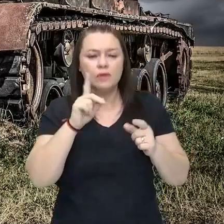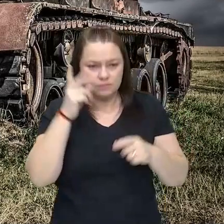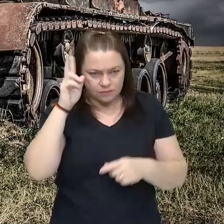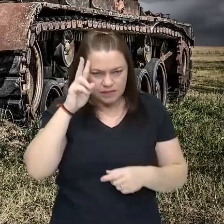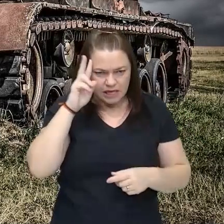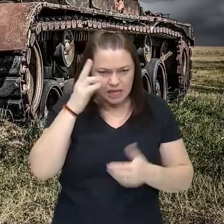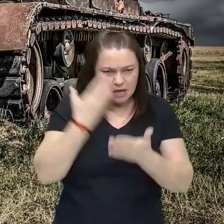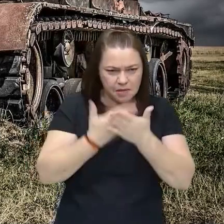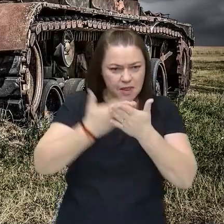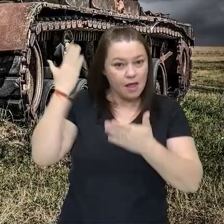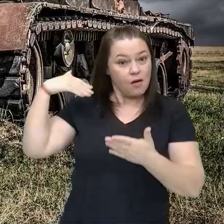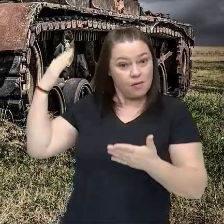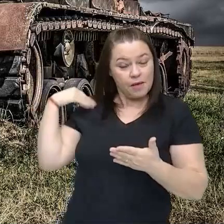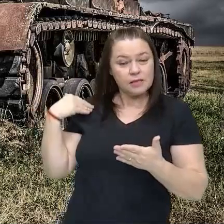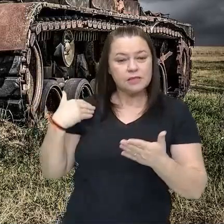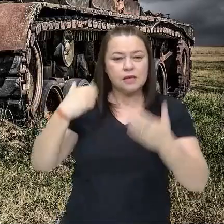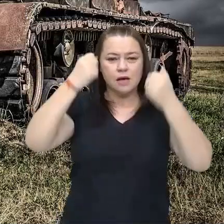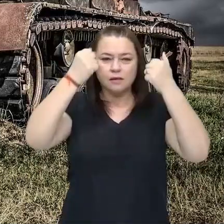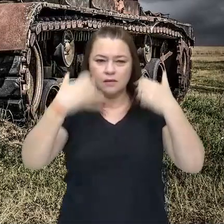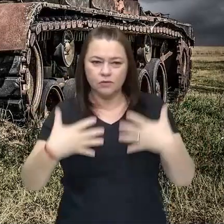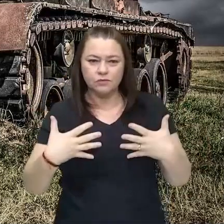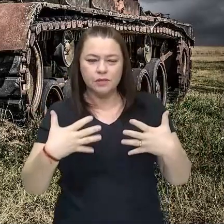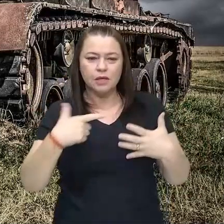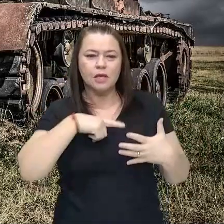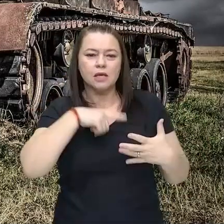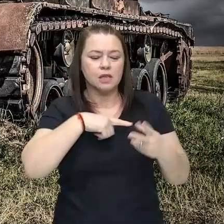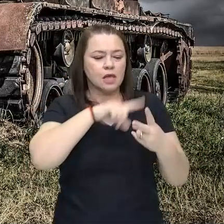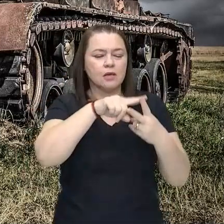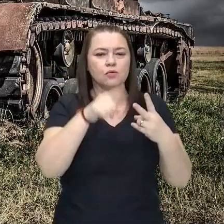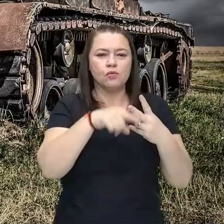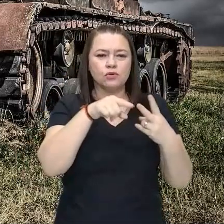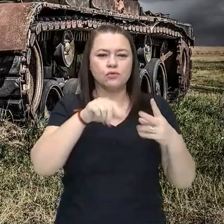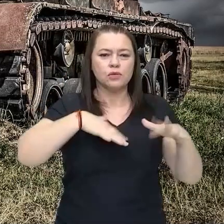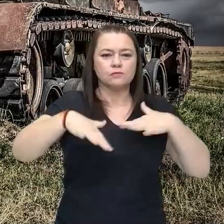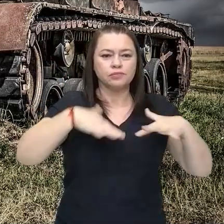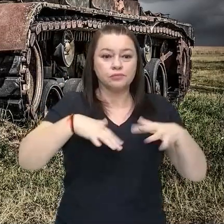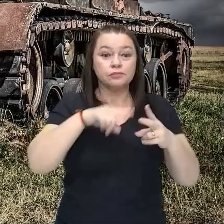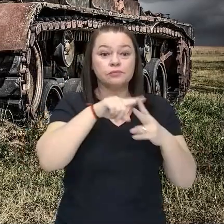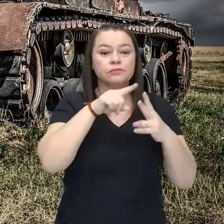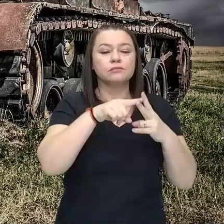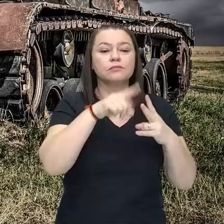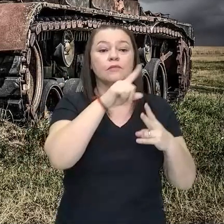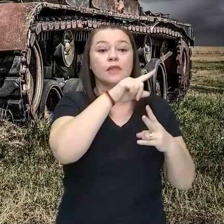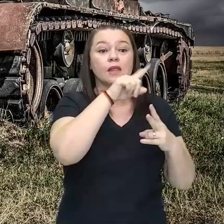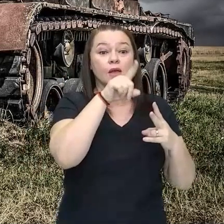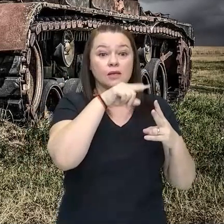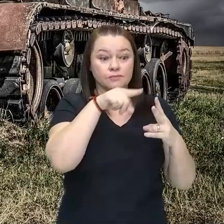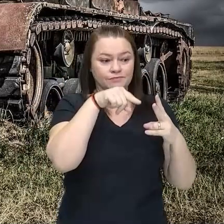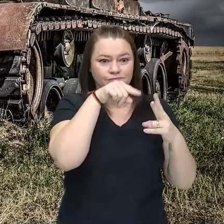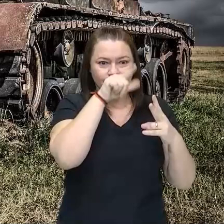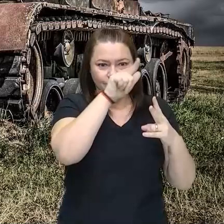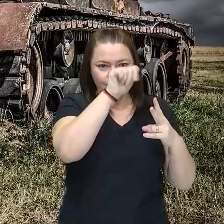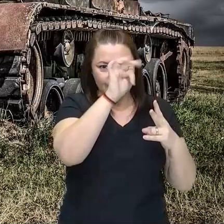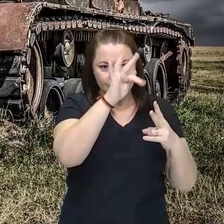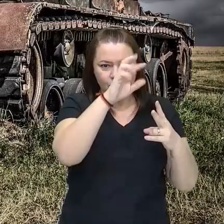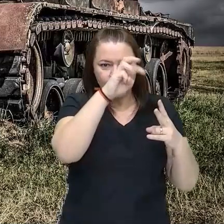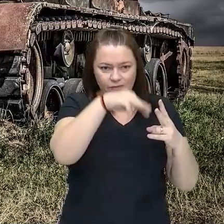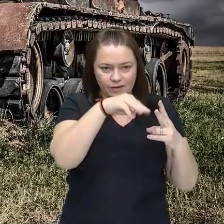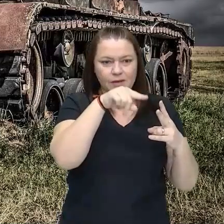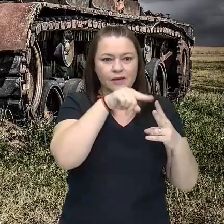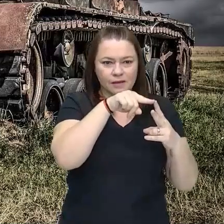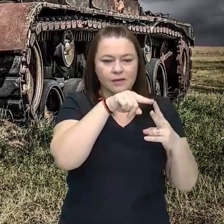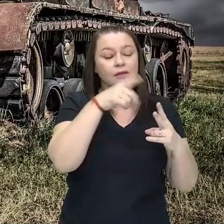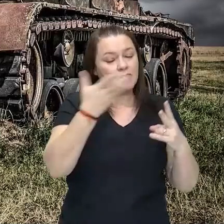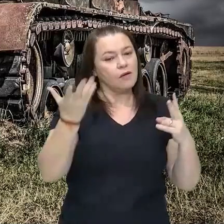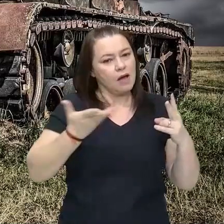passada que nós comentamos que existem duas coisas que movimentam a nossa economia? O polo industrial e o extrativismo? Pois é. Vamos comentar agora